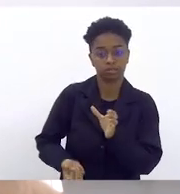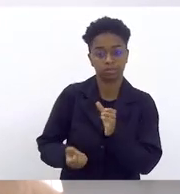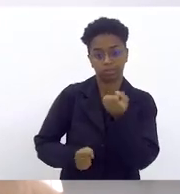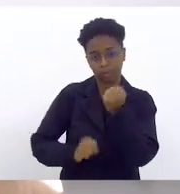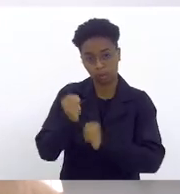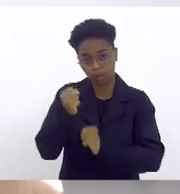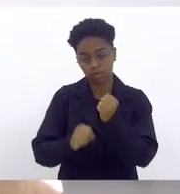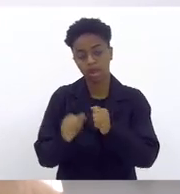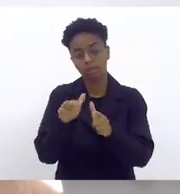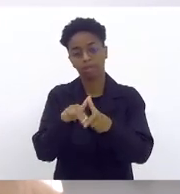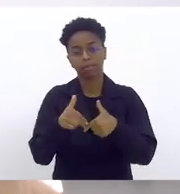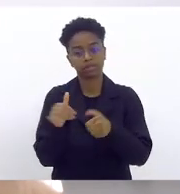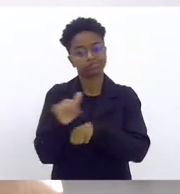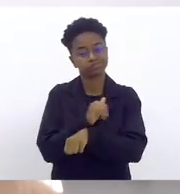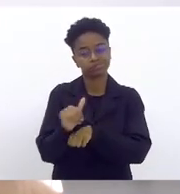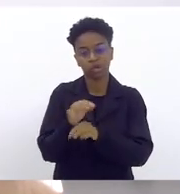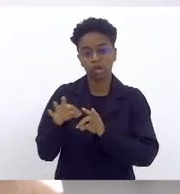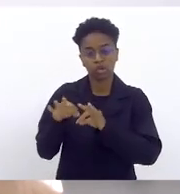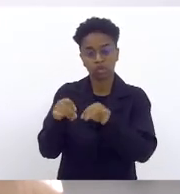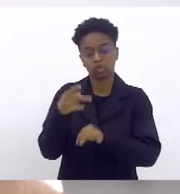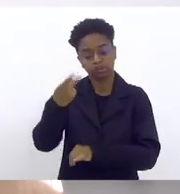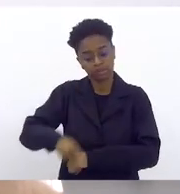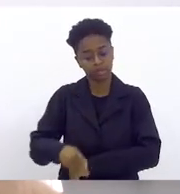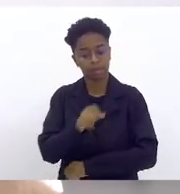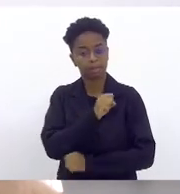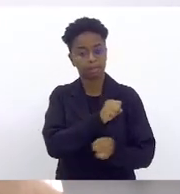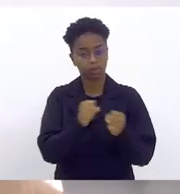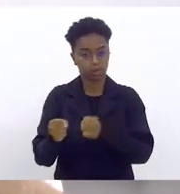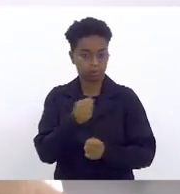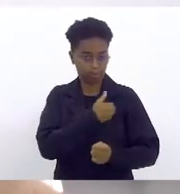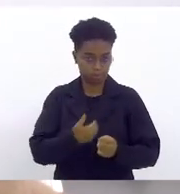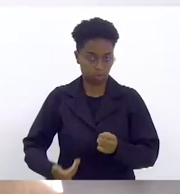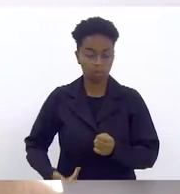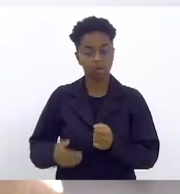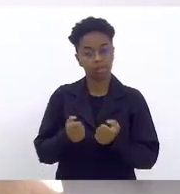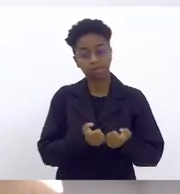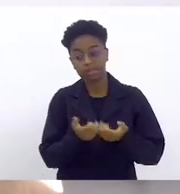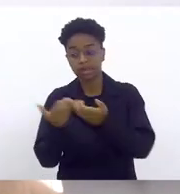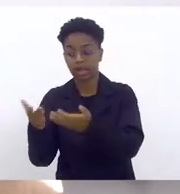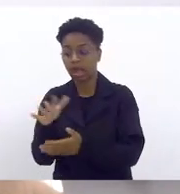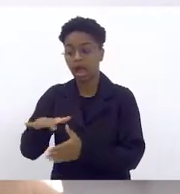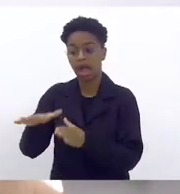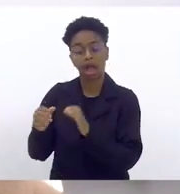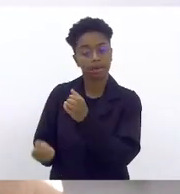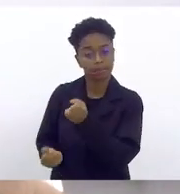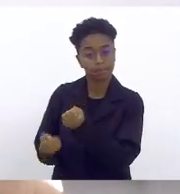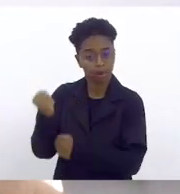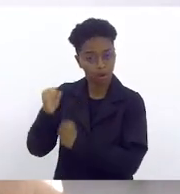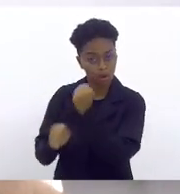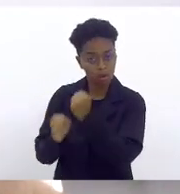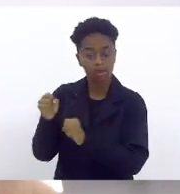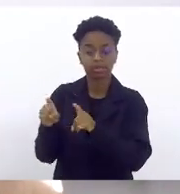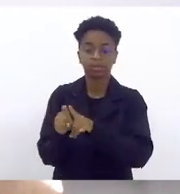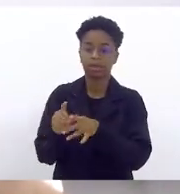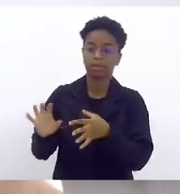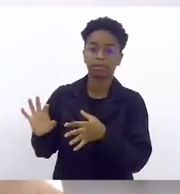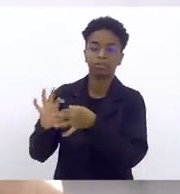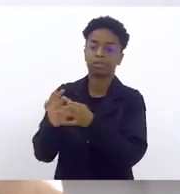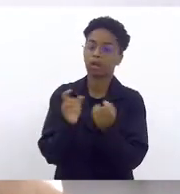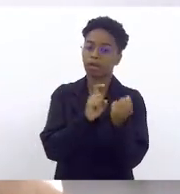de todos os mecanismos que o poder público pode oferecer para o setor produtivo articulando também